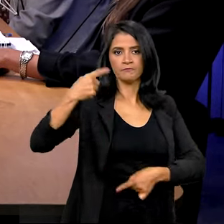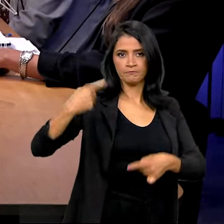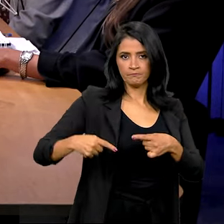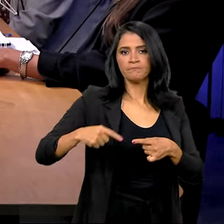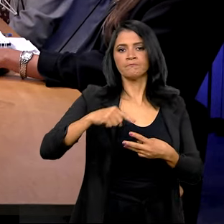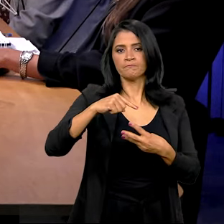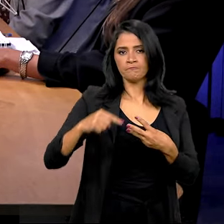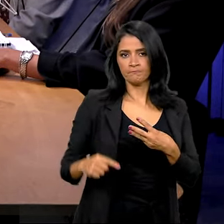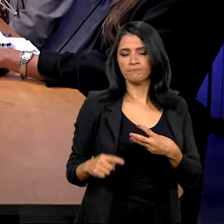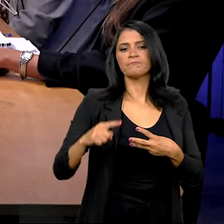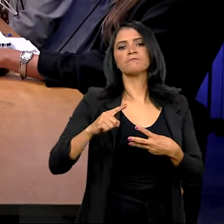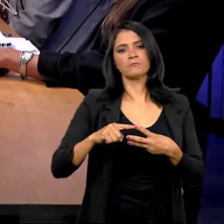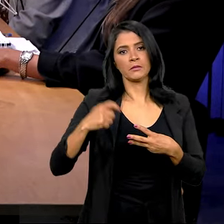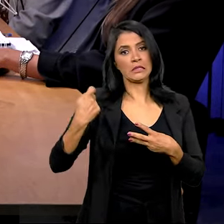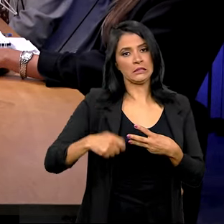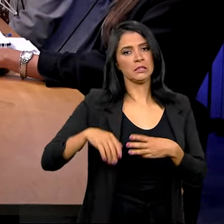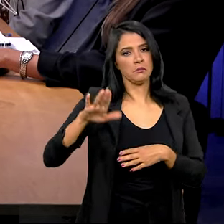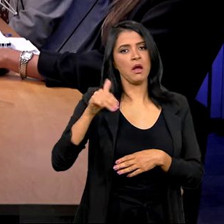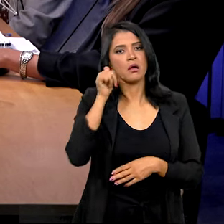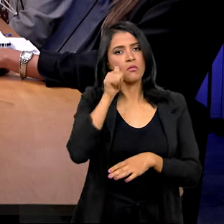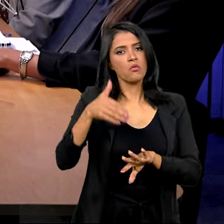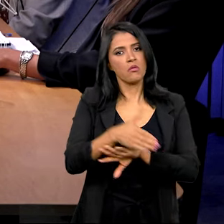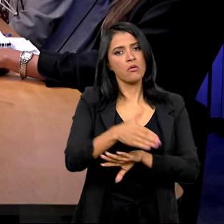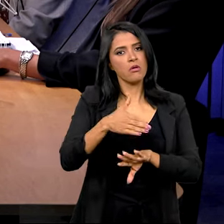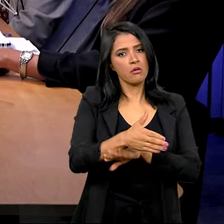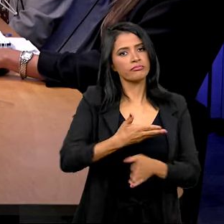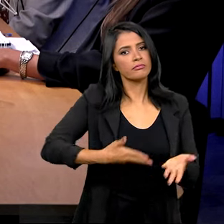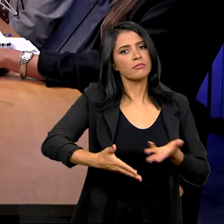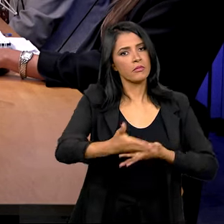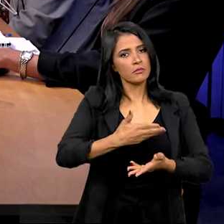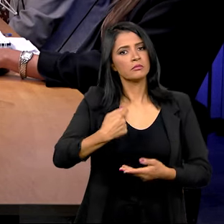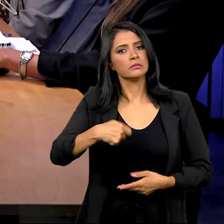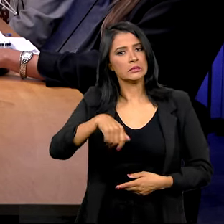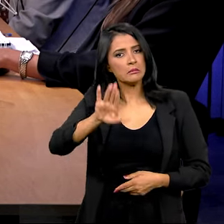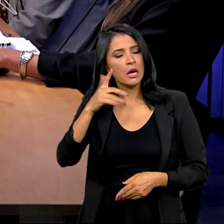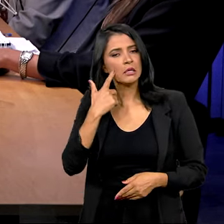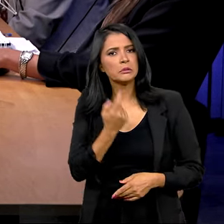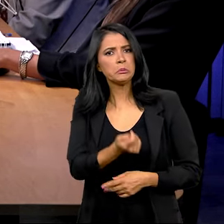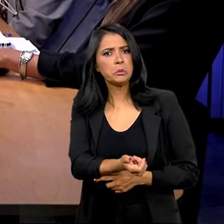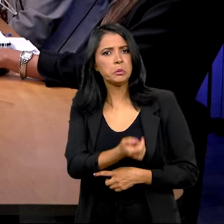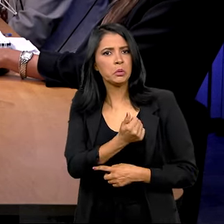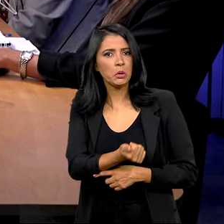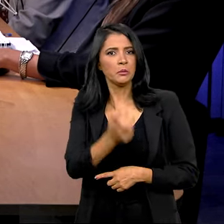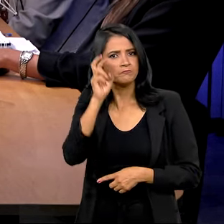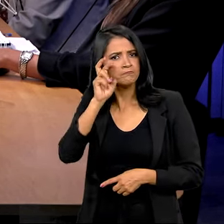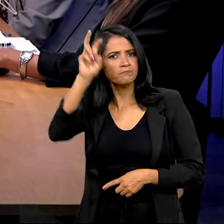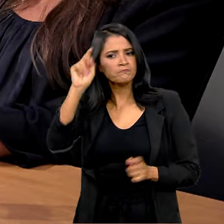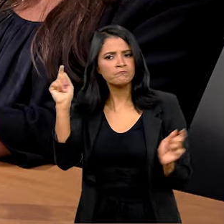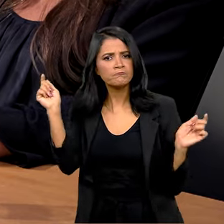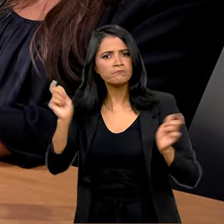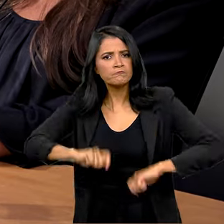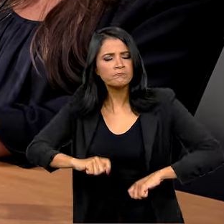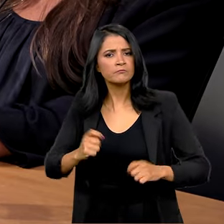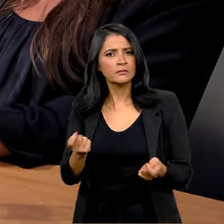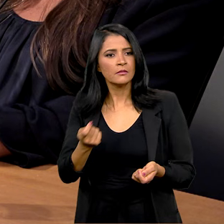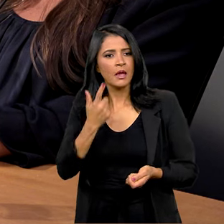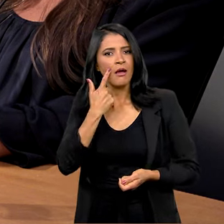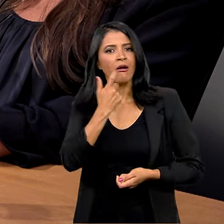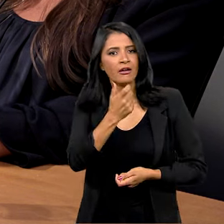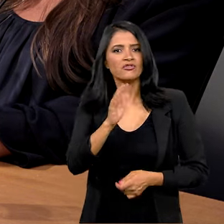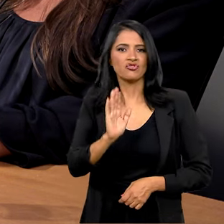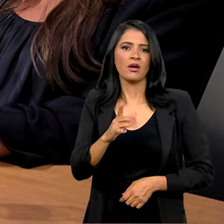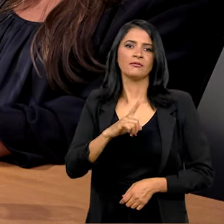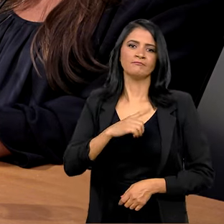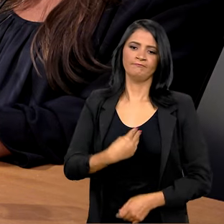há necessidade de maior participação maior envolvimento das mulheres porque inteligência e